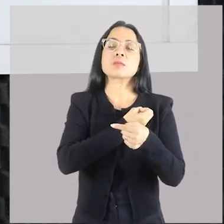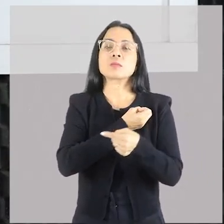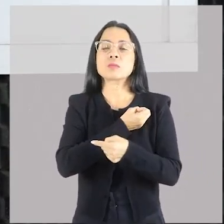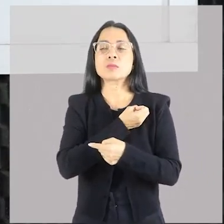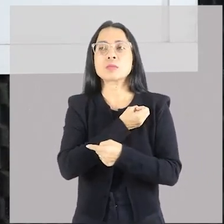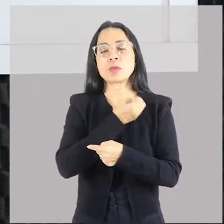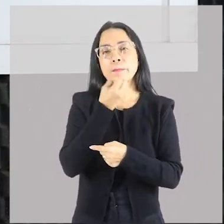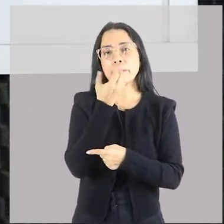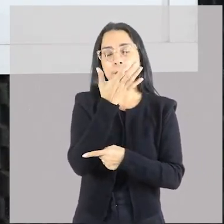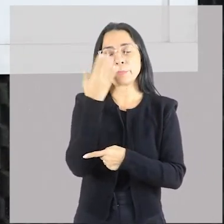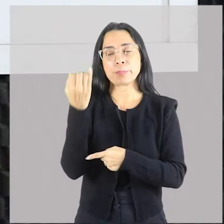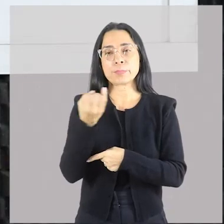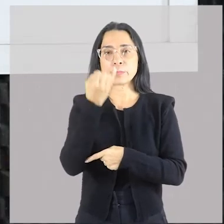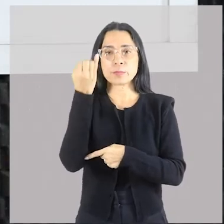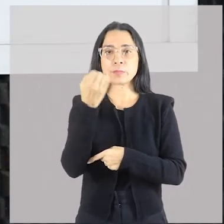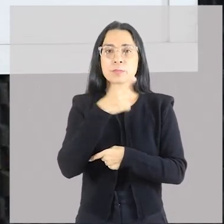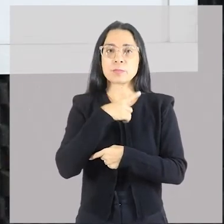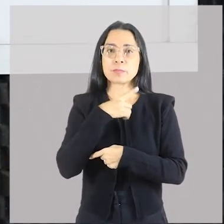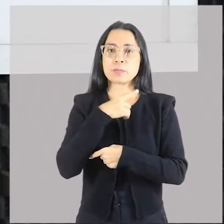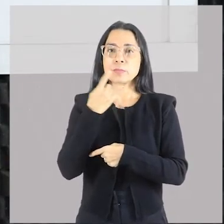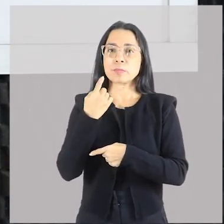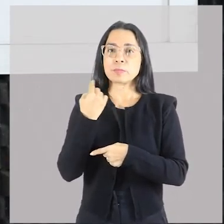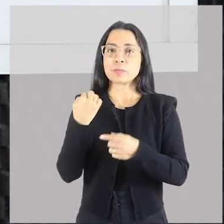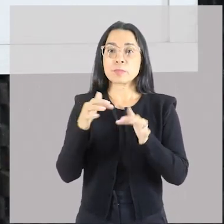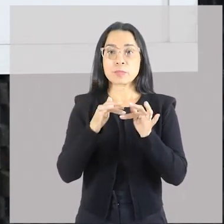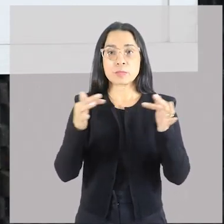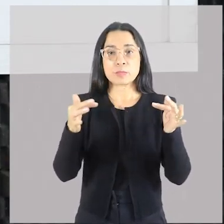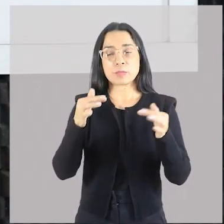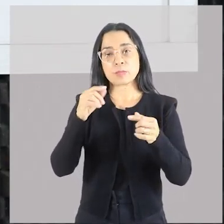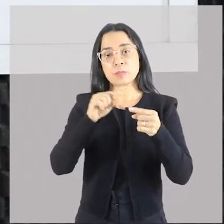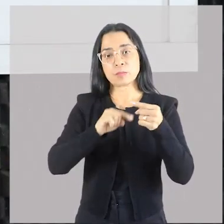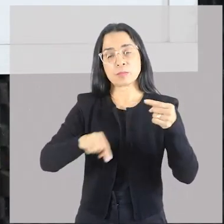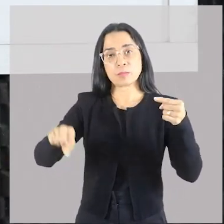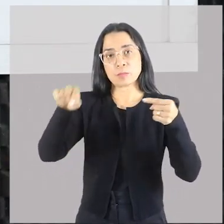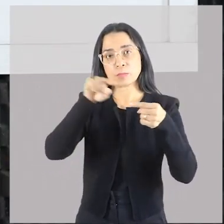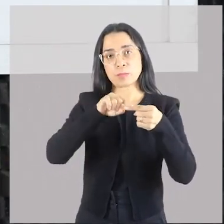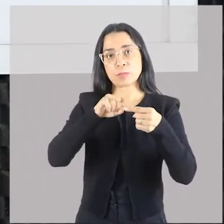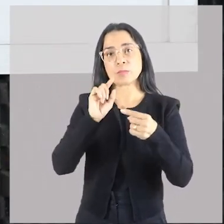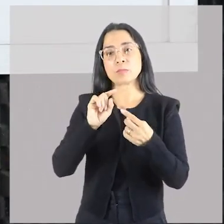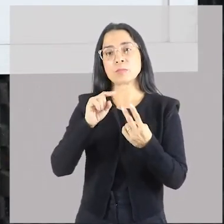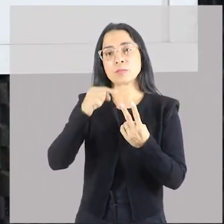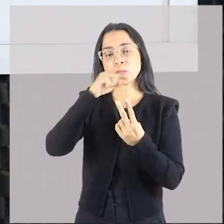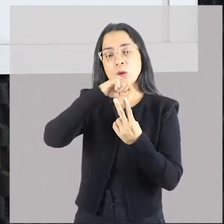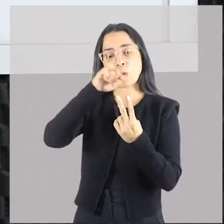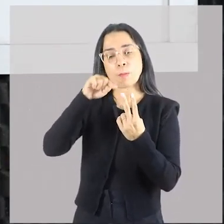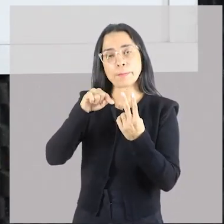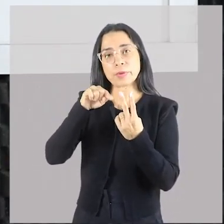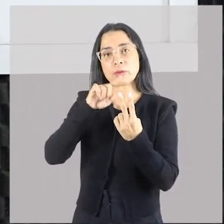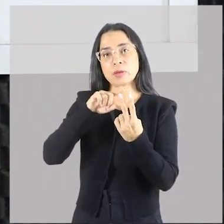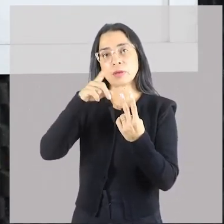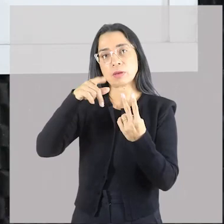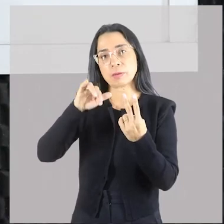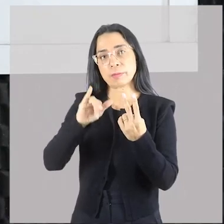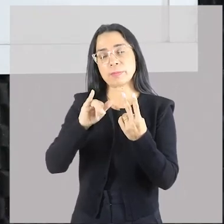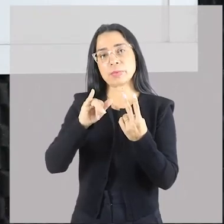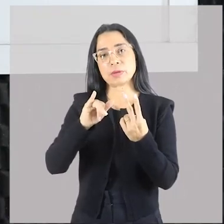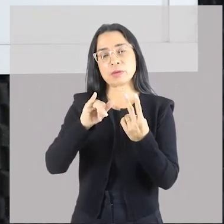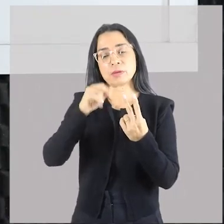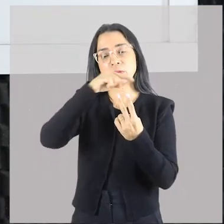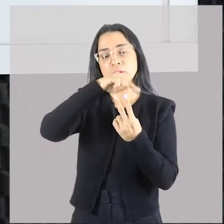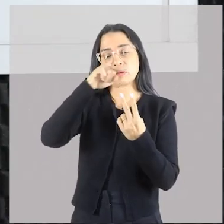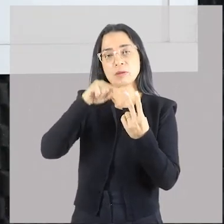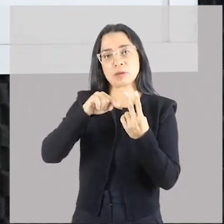importante que vai aparecer aqui nas nossas fórmulas do círculo é o número π. O número π é um número